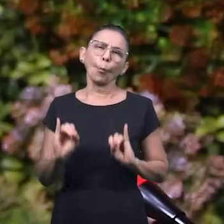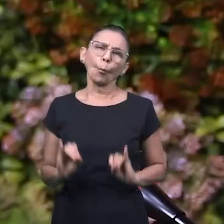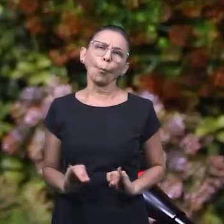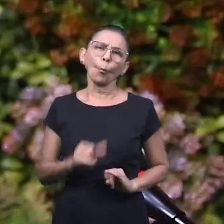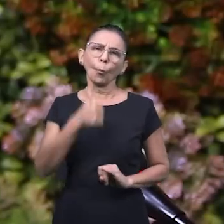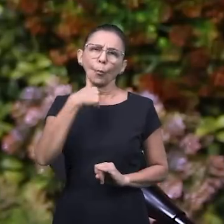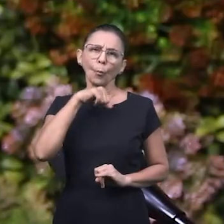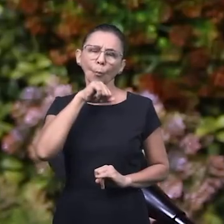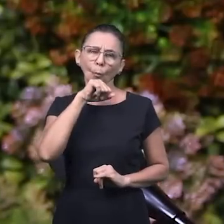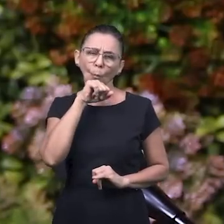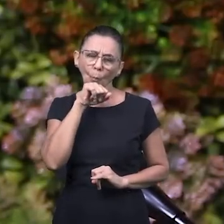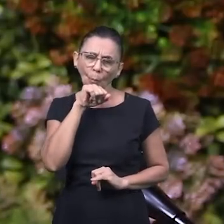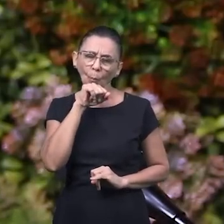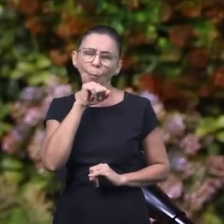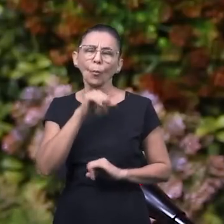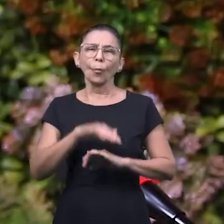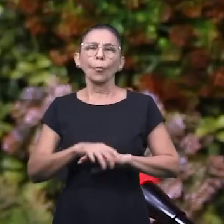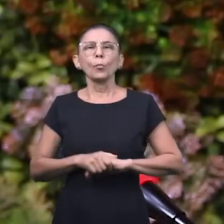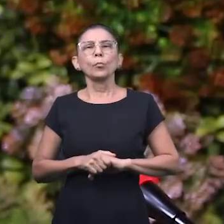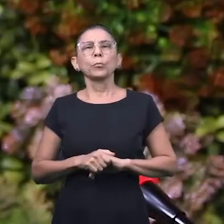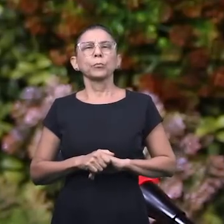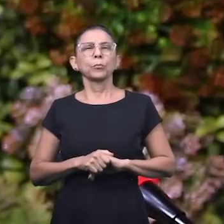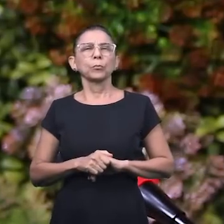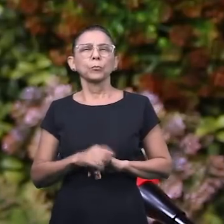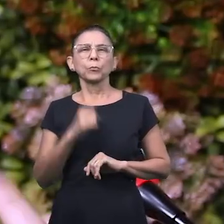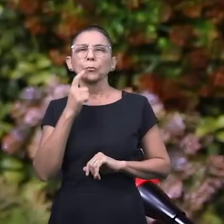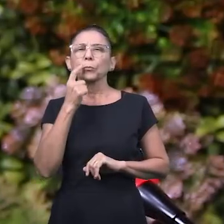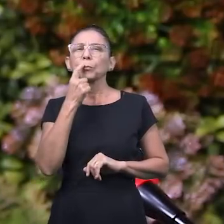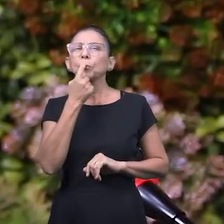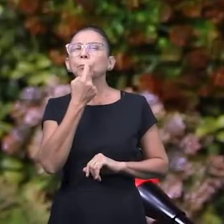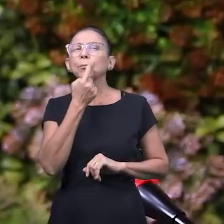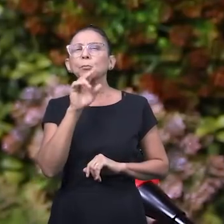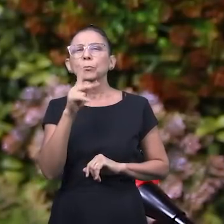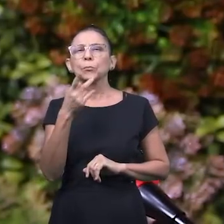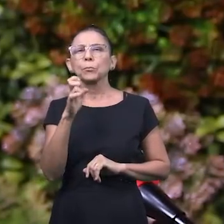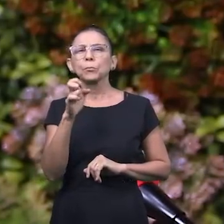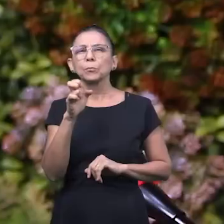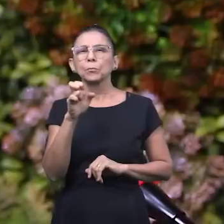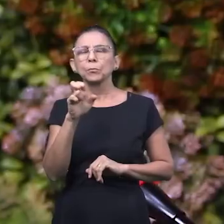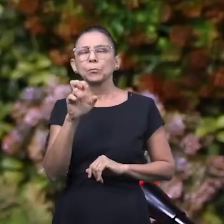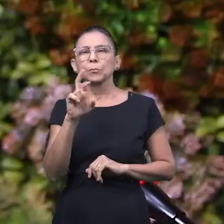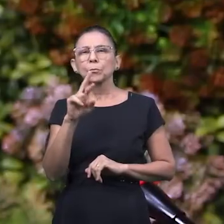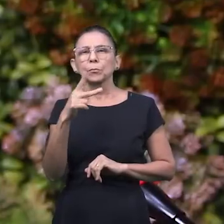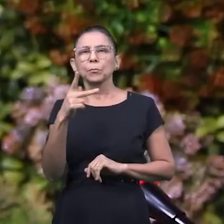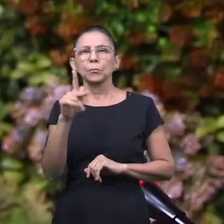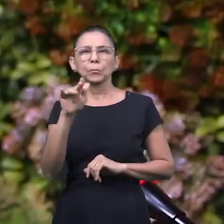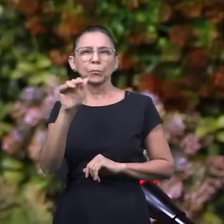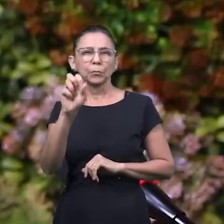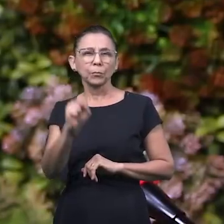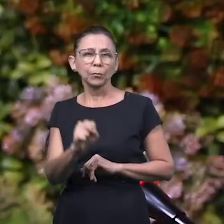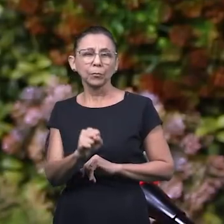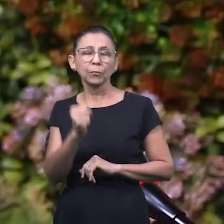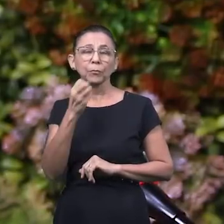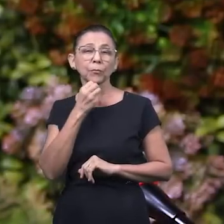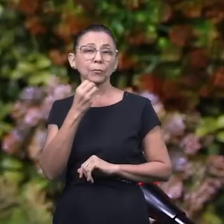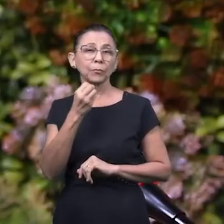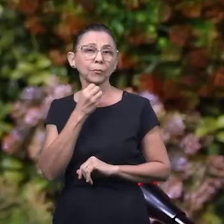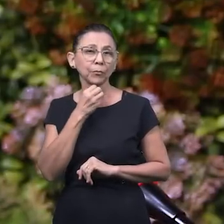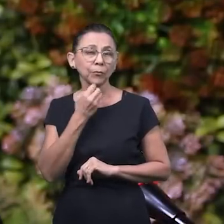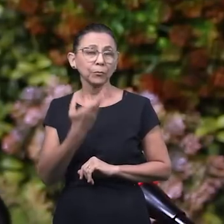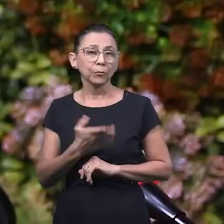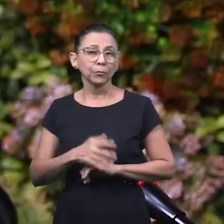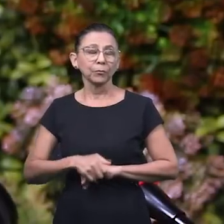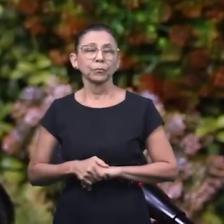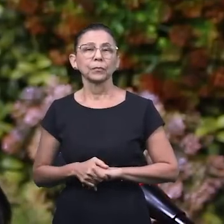muito, a imunidade muito baixa. Ela tinha adquirido herpes na boca, a boca dela estourou toda. E muito debilitada. E